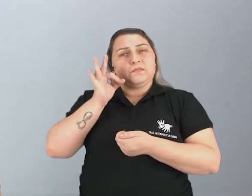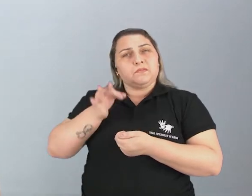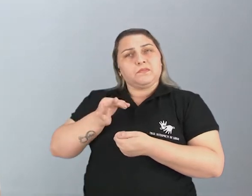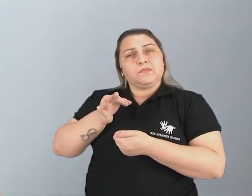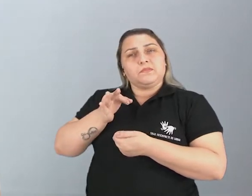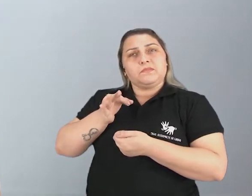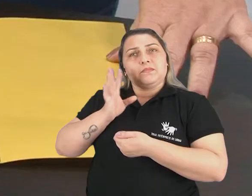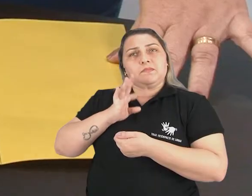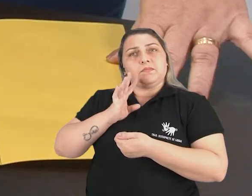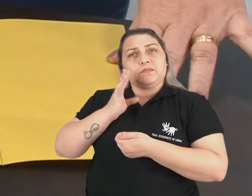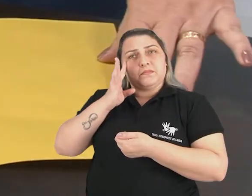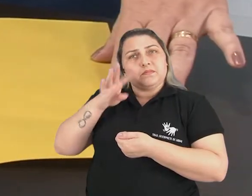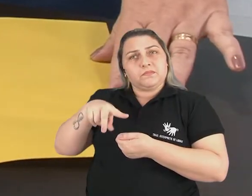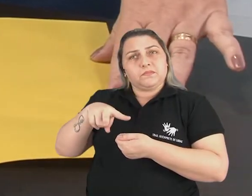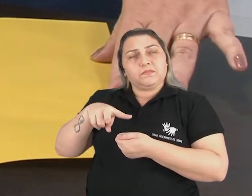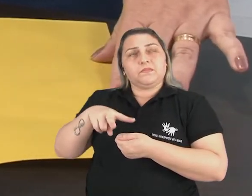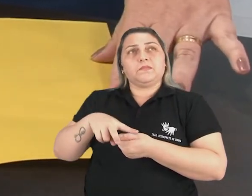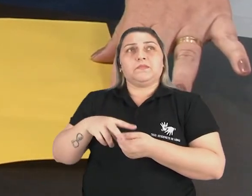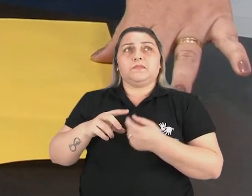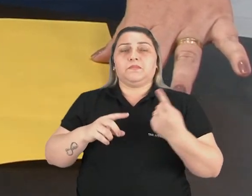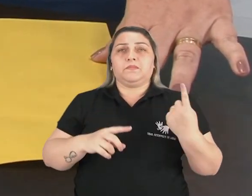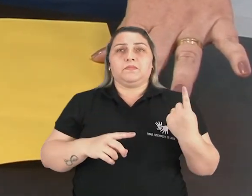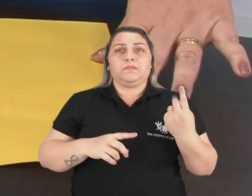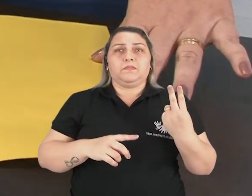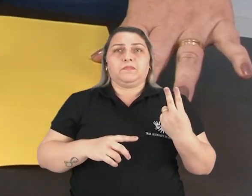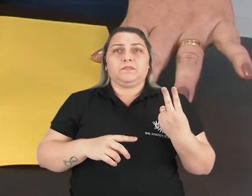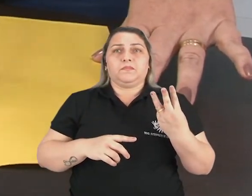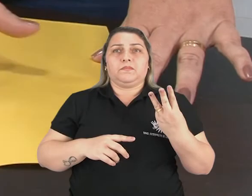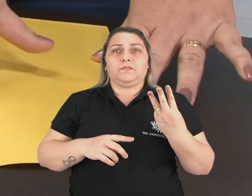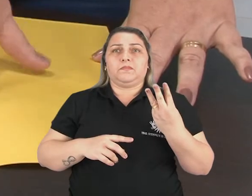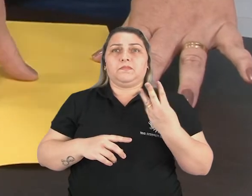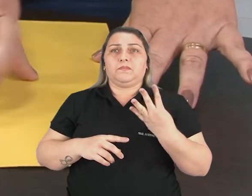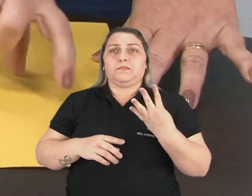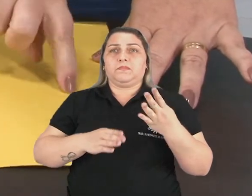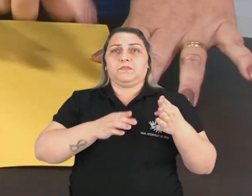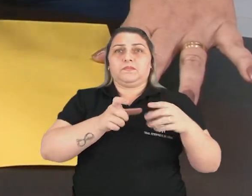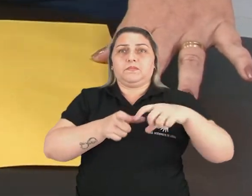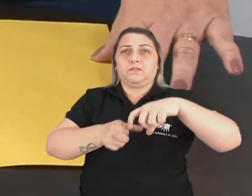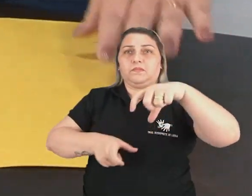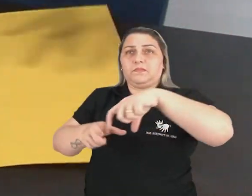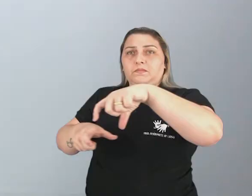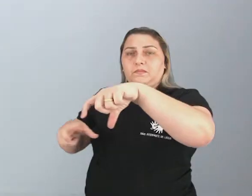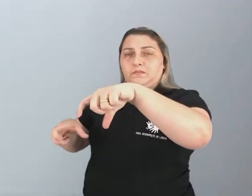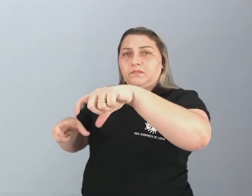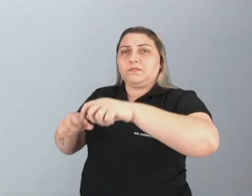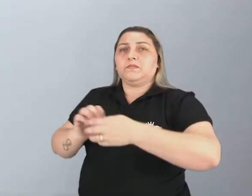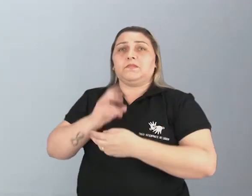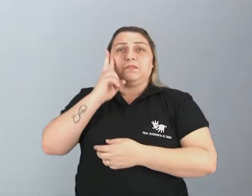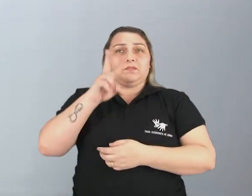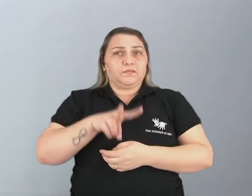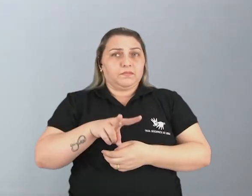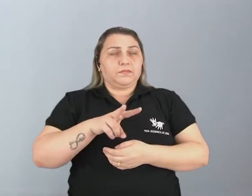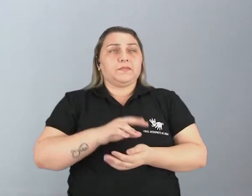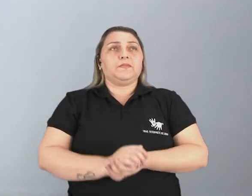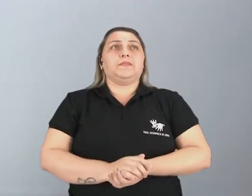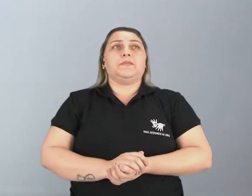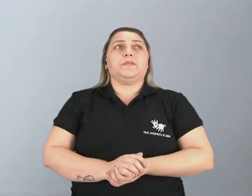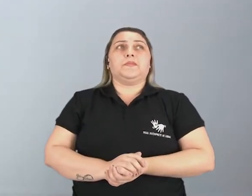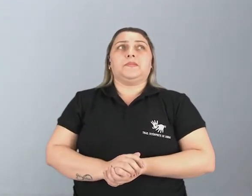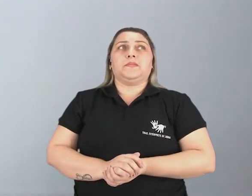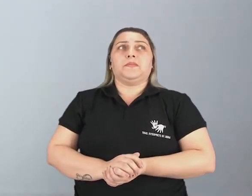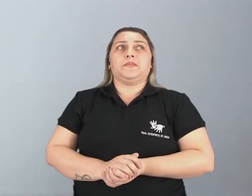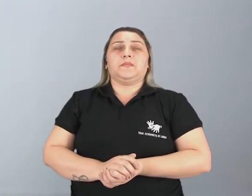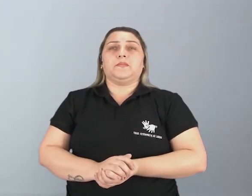direitinho? Olha só, 1, 2, 3, 4 partes, viu só? E